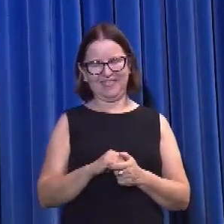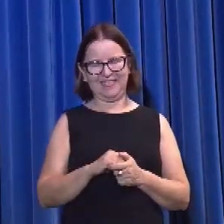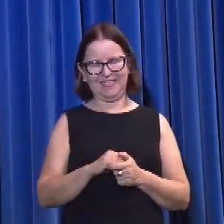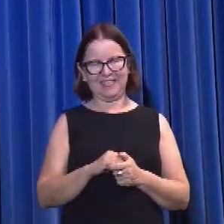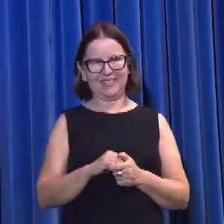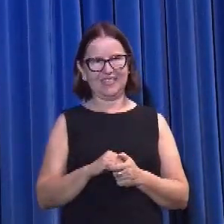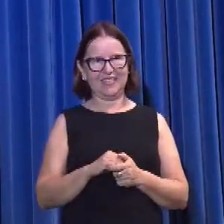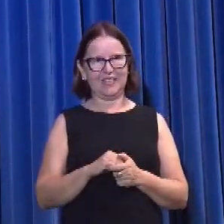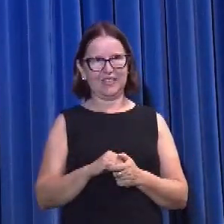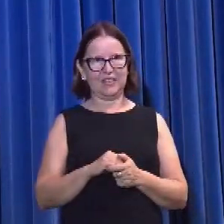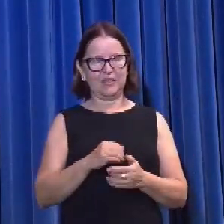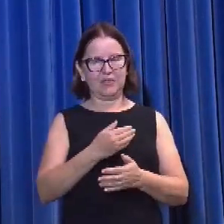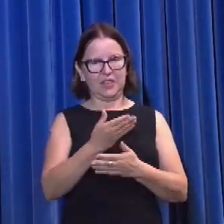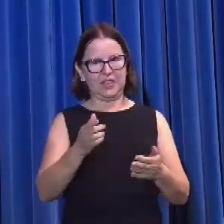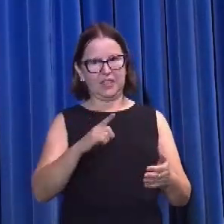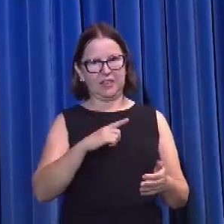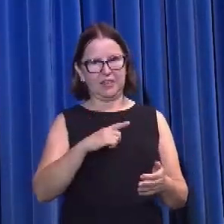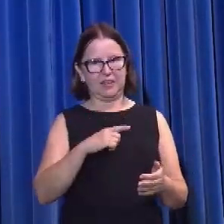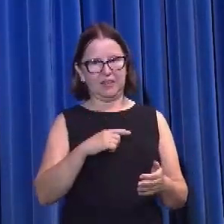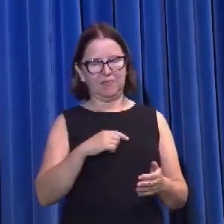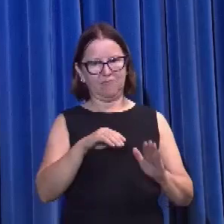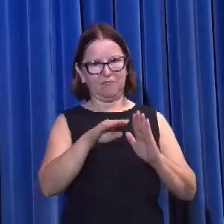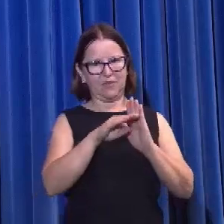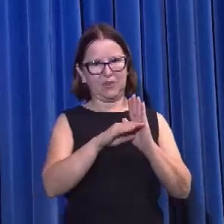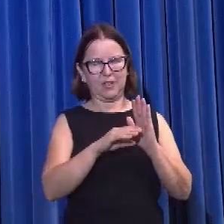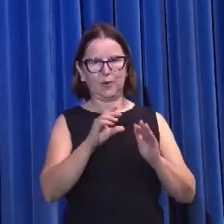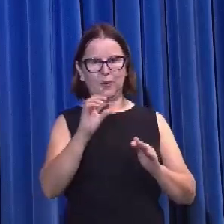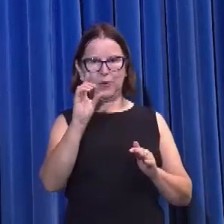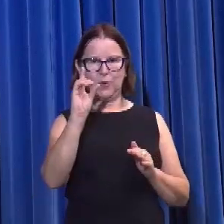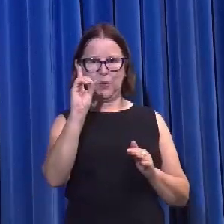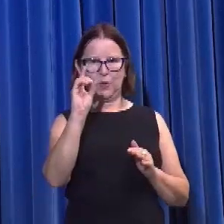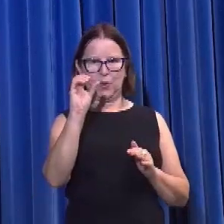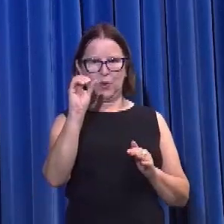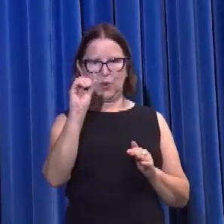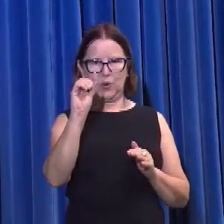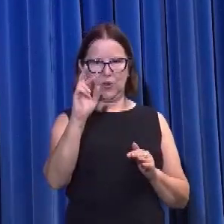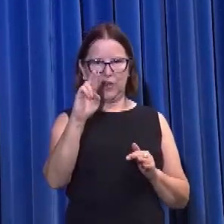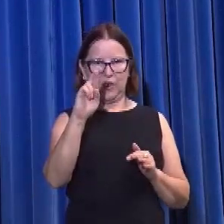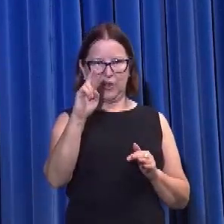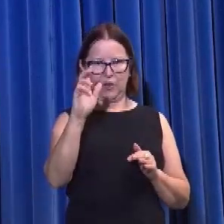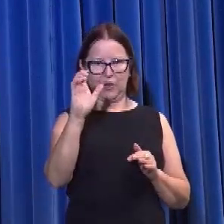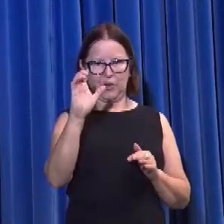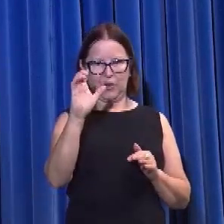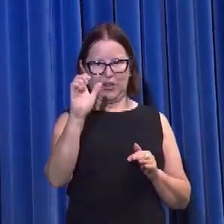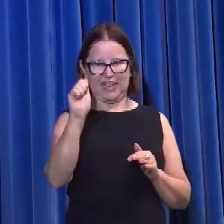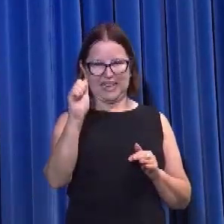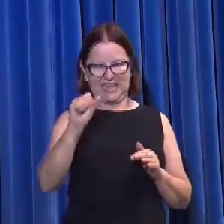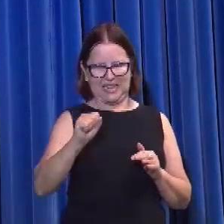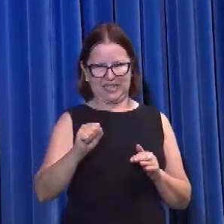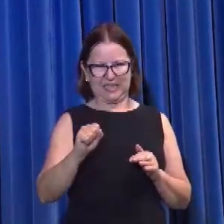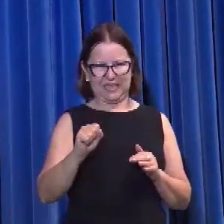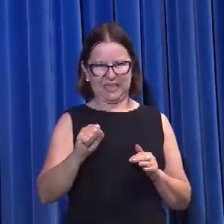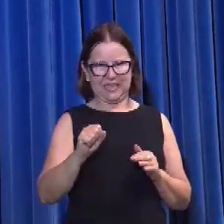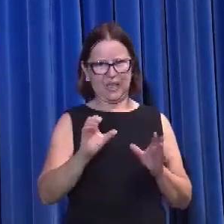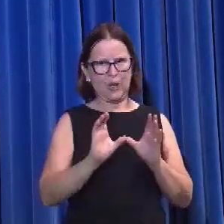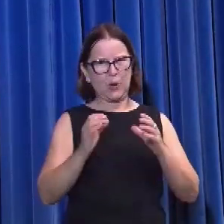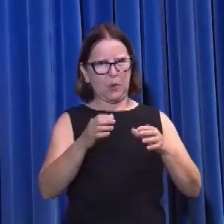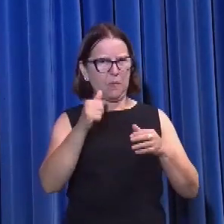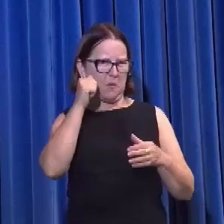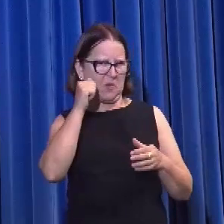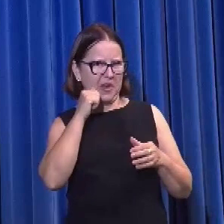Vocês têm o projeto Dorcas. Vocês tricotam, vocês costuram,